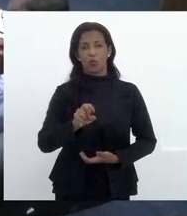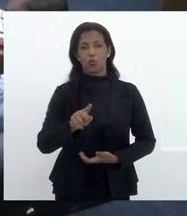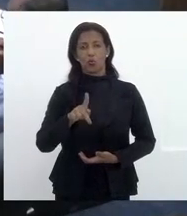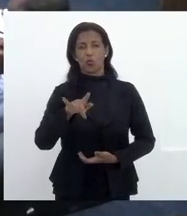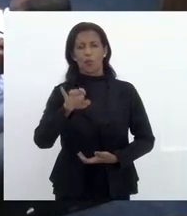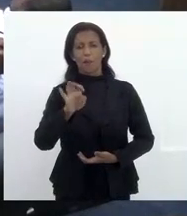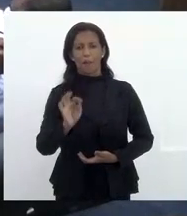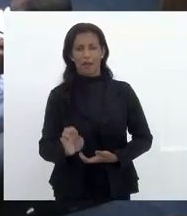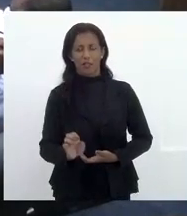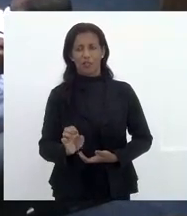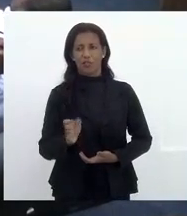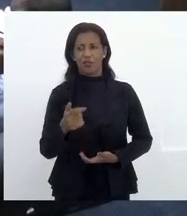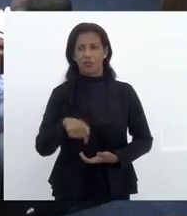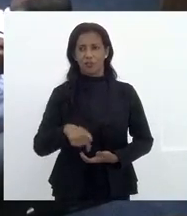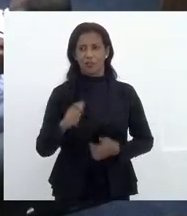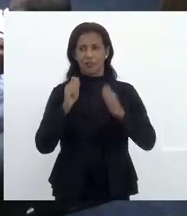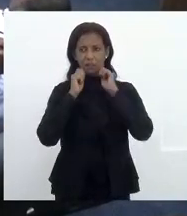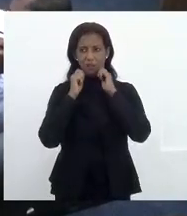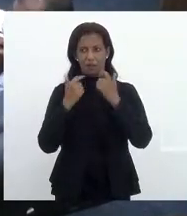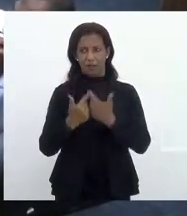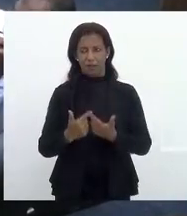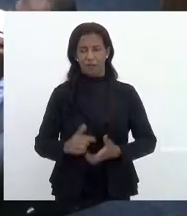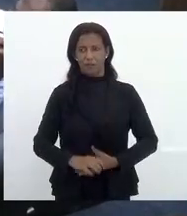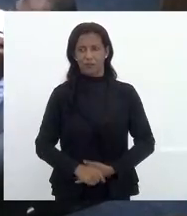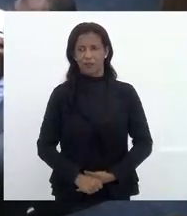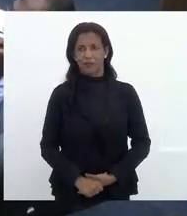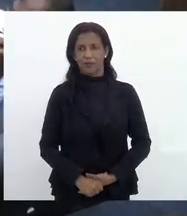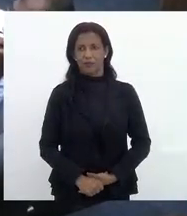por aqui neuton por aqui ó